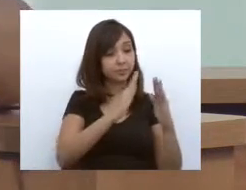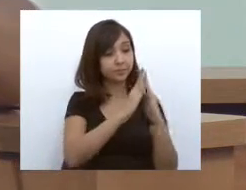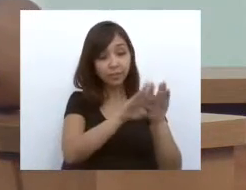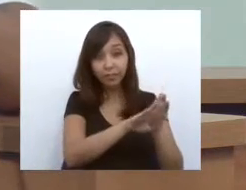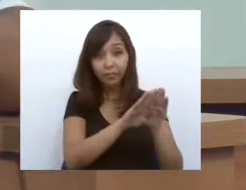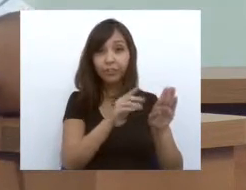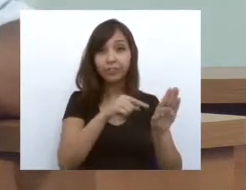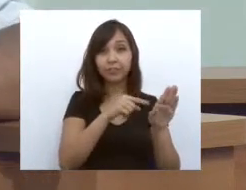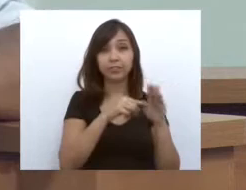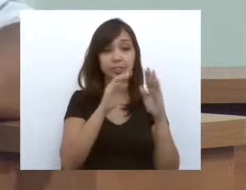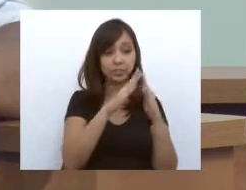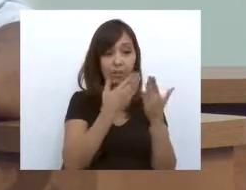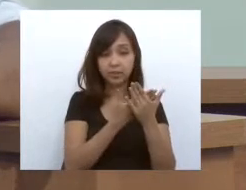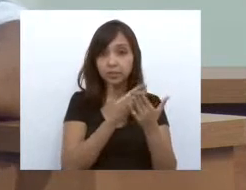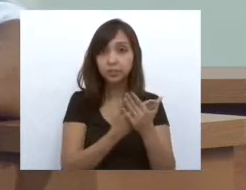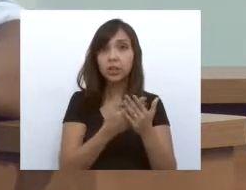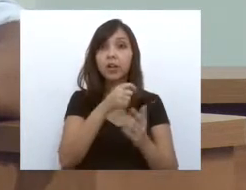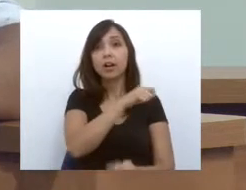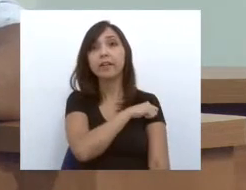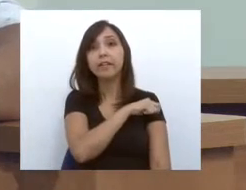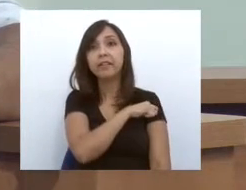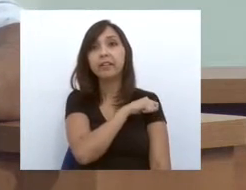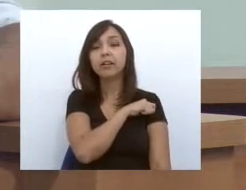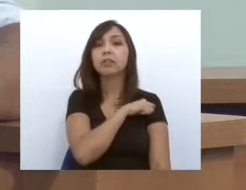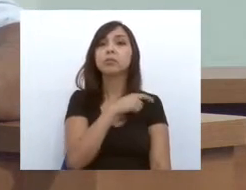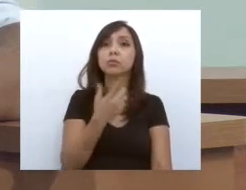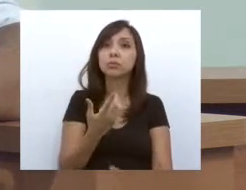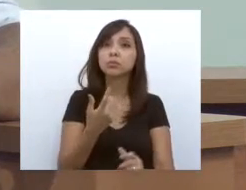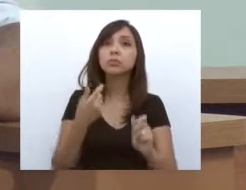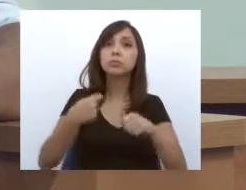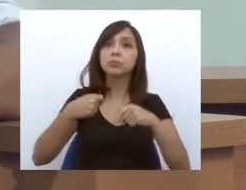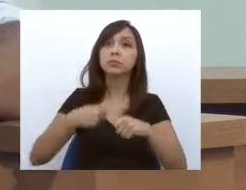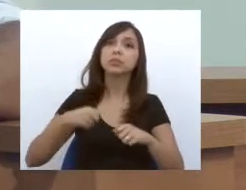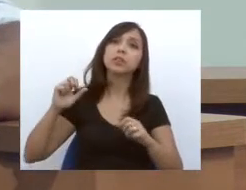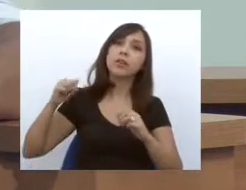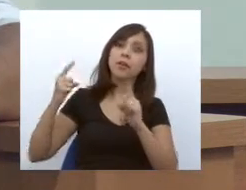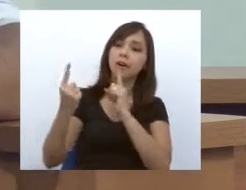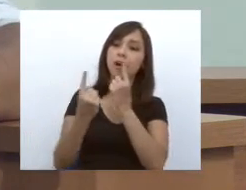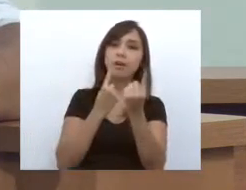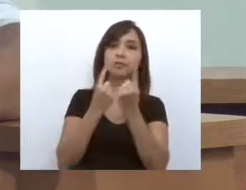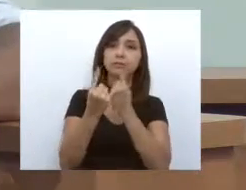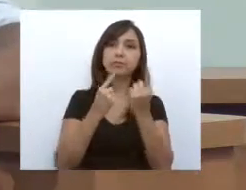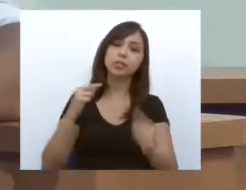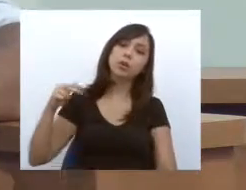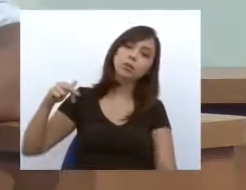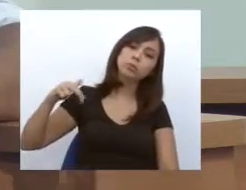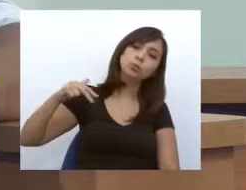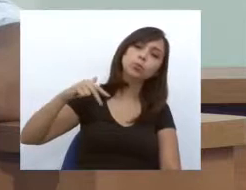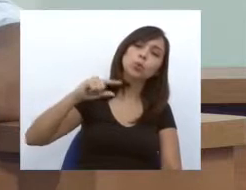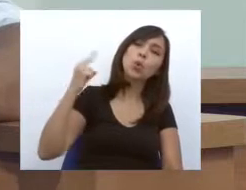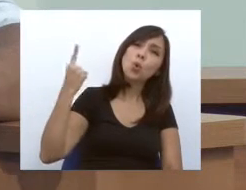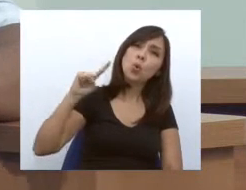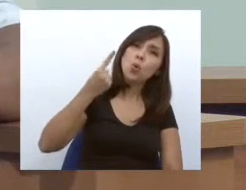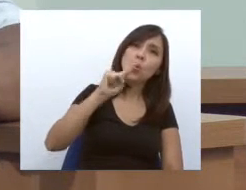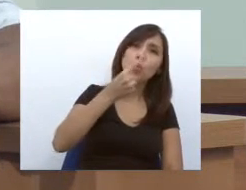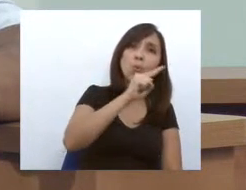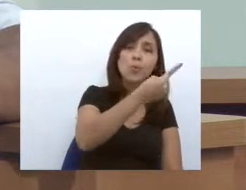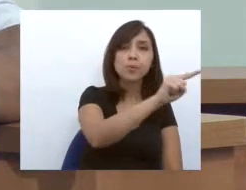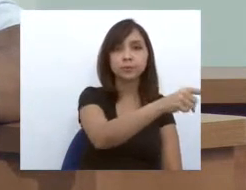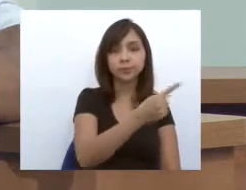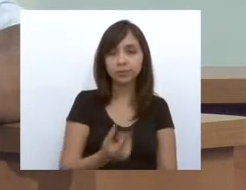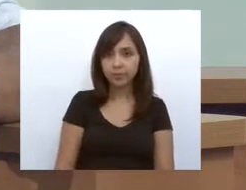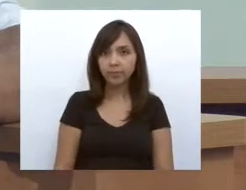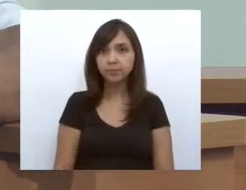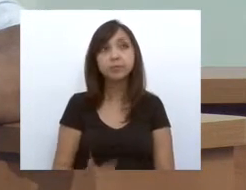escolas, os alunos têm que atravessar a avenida e ir local muito distante a